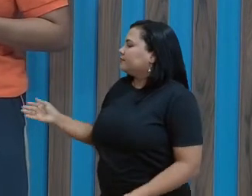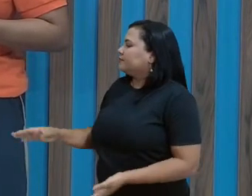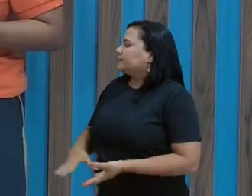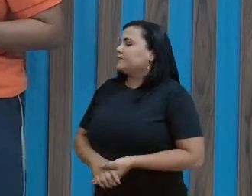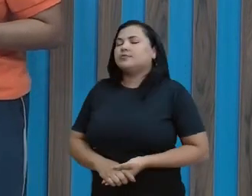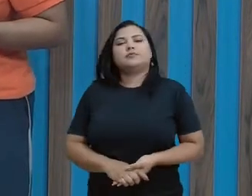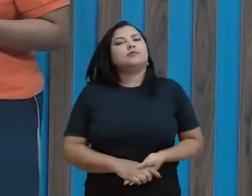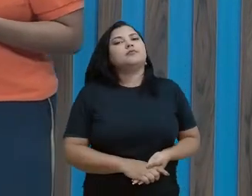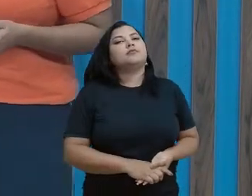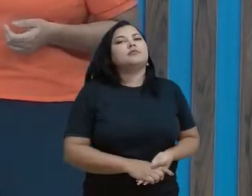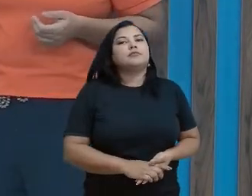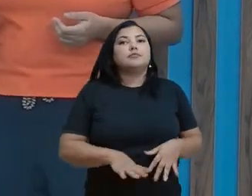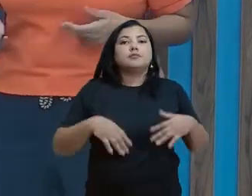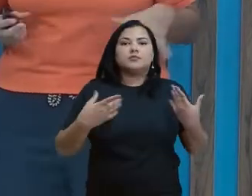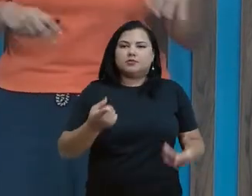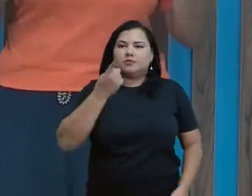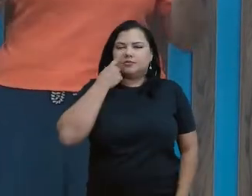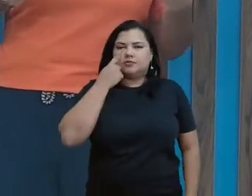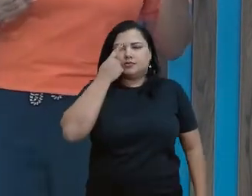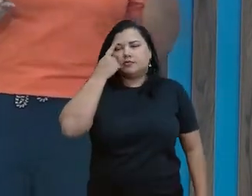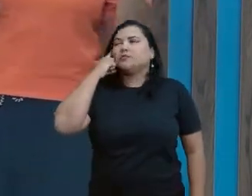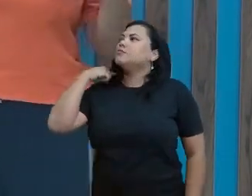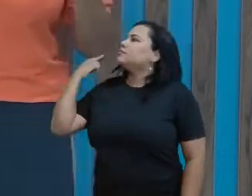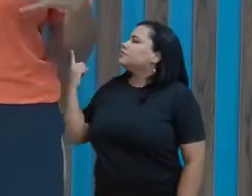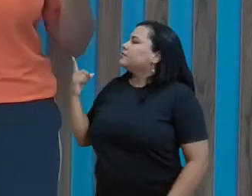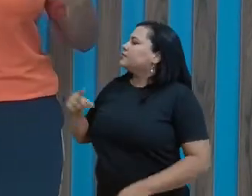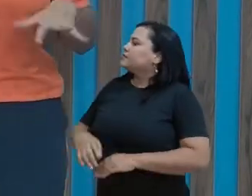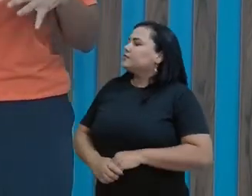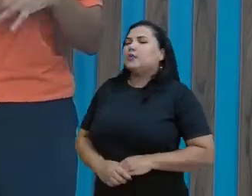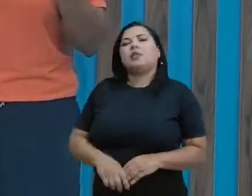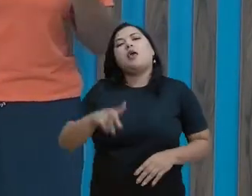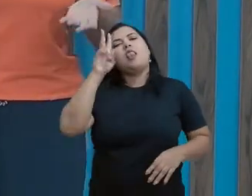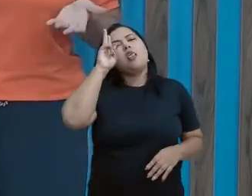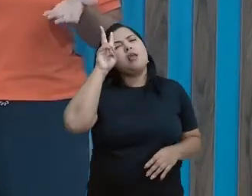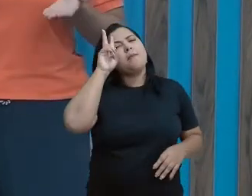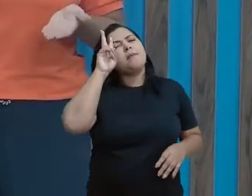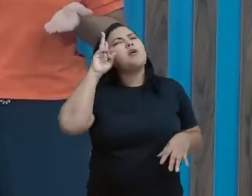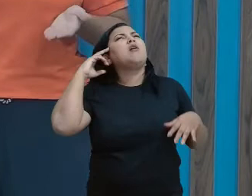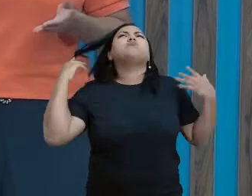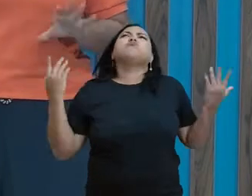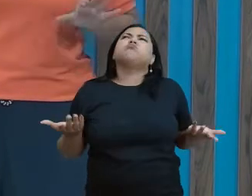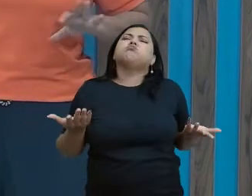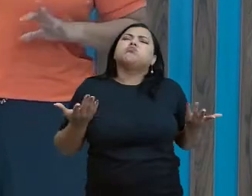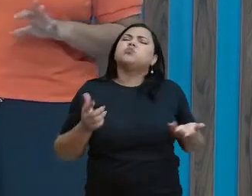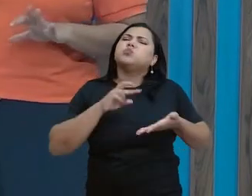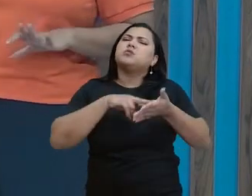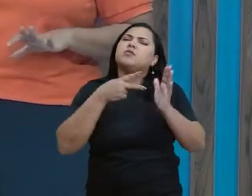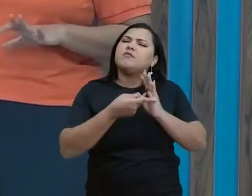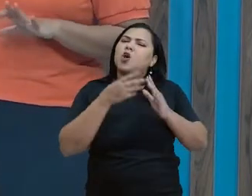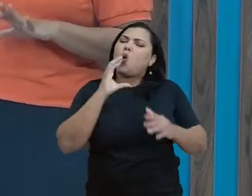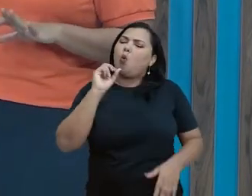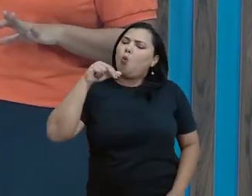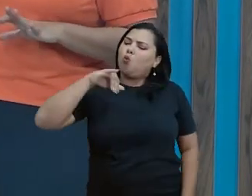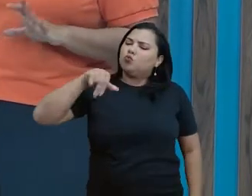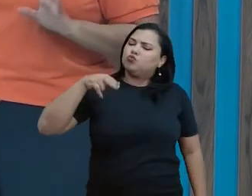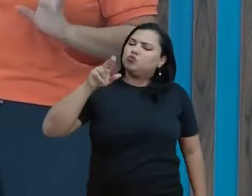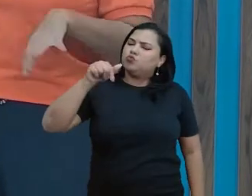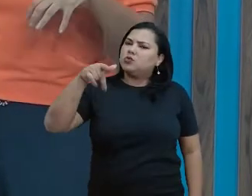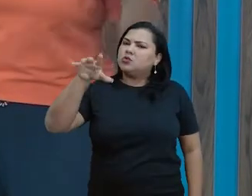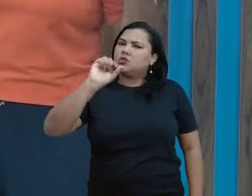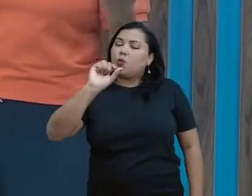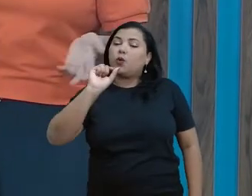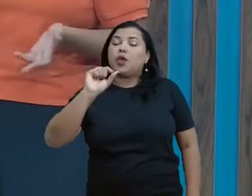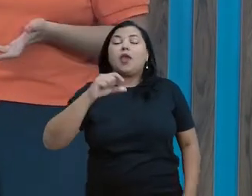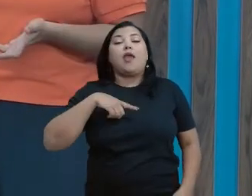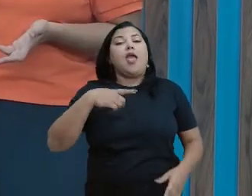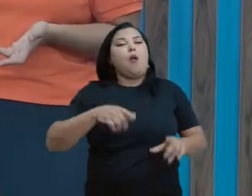Então, ó, e aí conjunção, lembrando que é uma conjunção, né? É a palavra invariável que